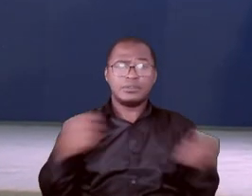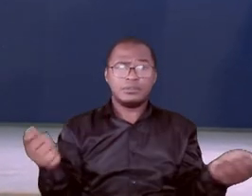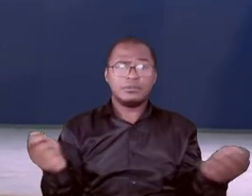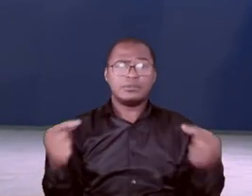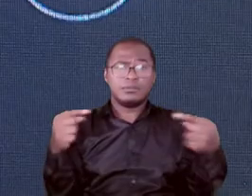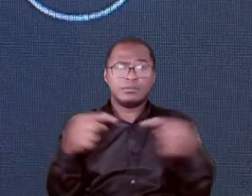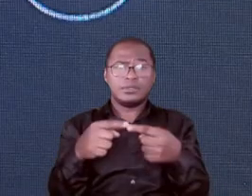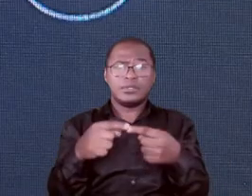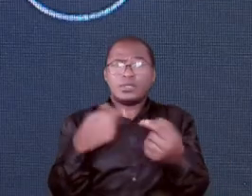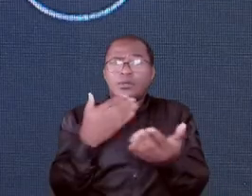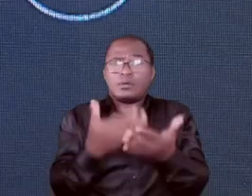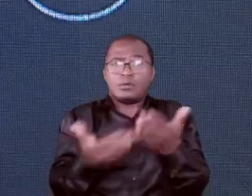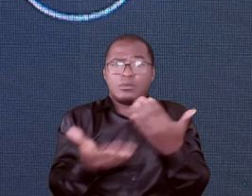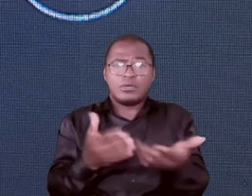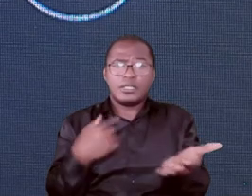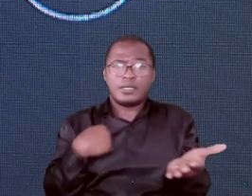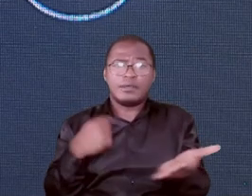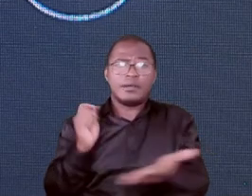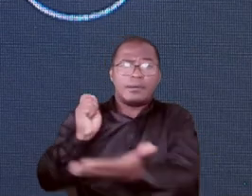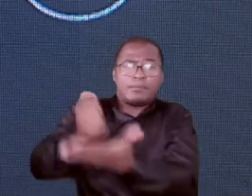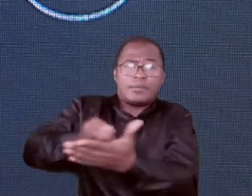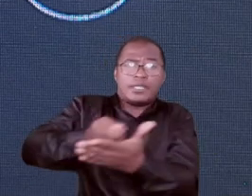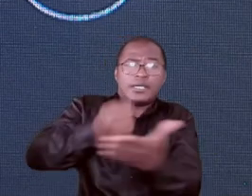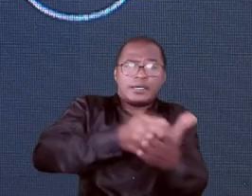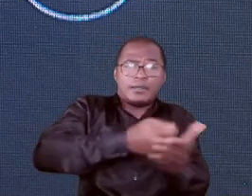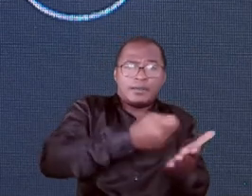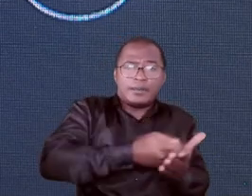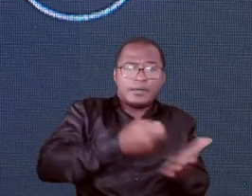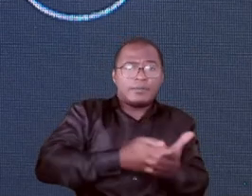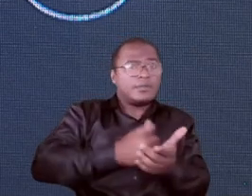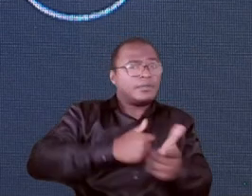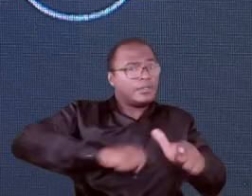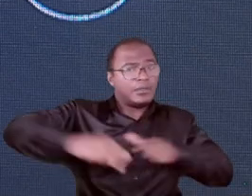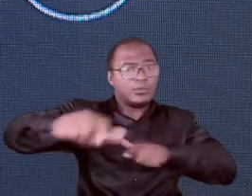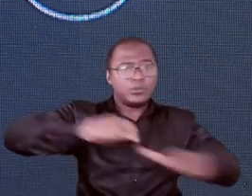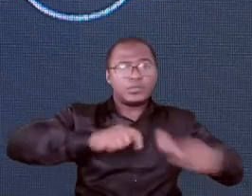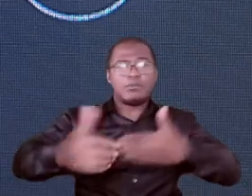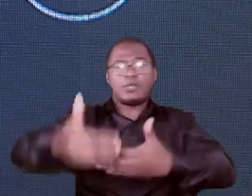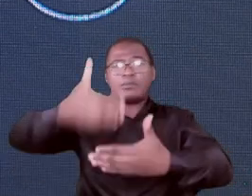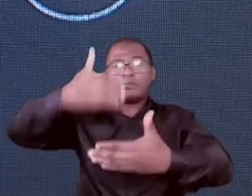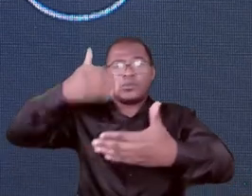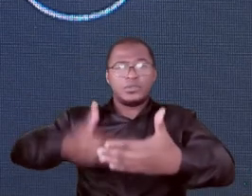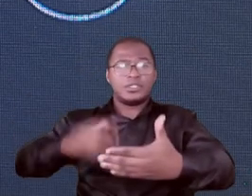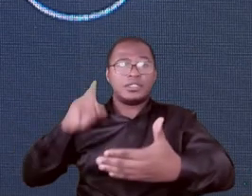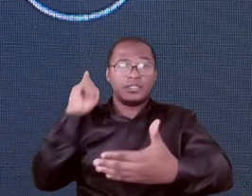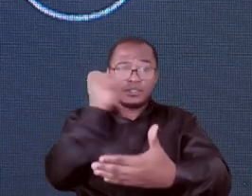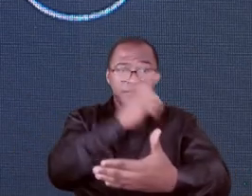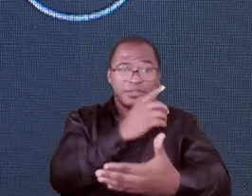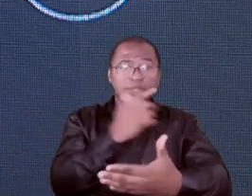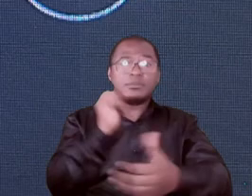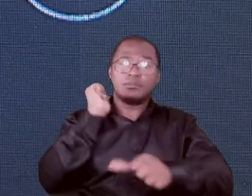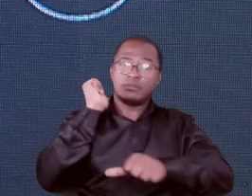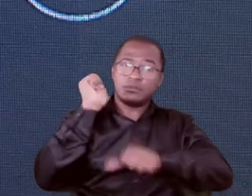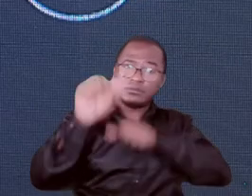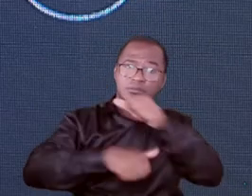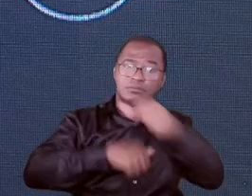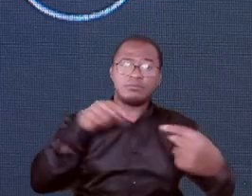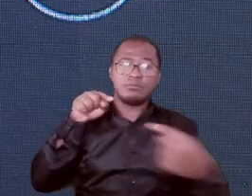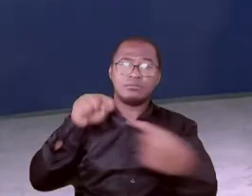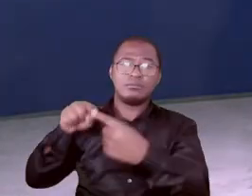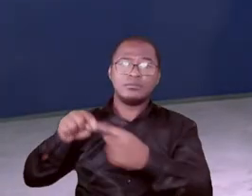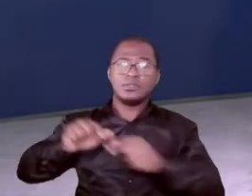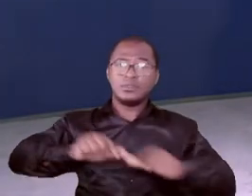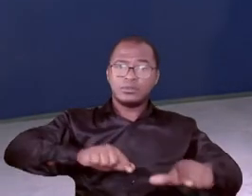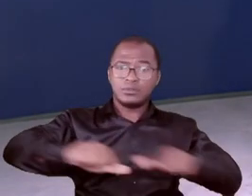desse é o mega desafio e aqui é o nosso é o nosso traff né que a nossa grama nosso jogo aqui que a gente joga